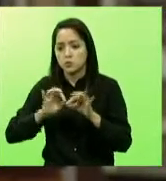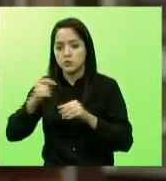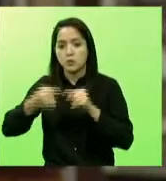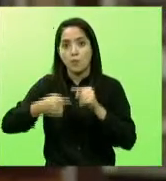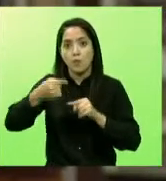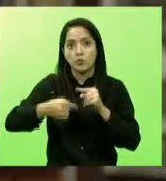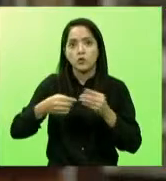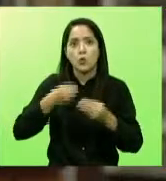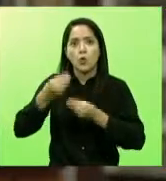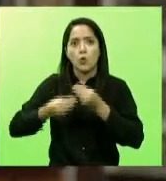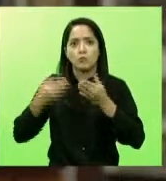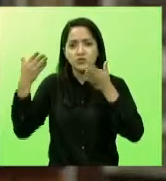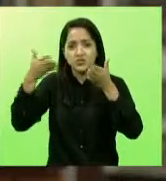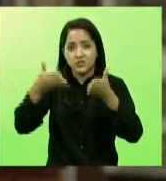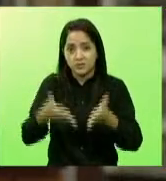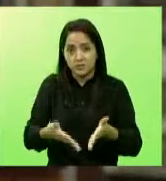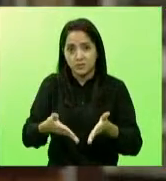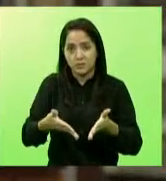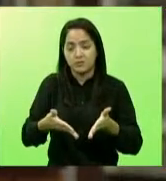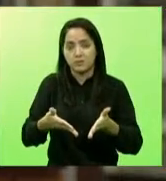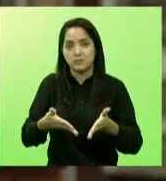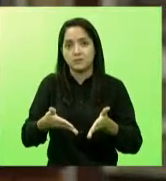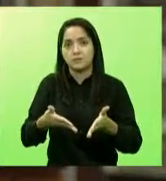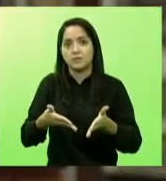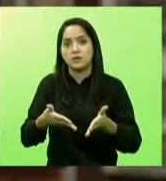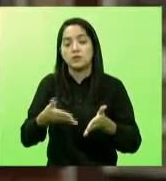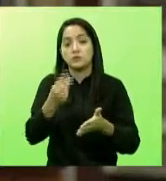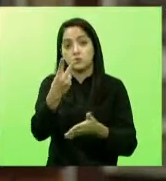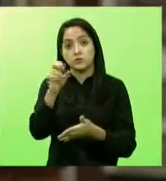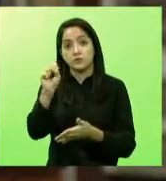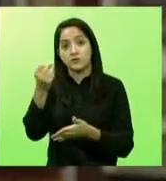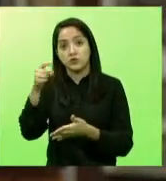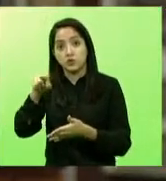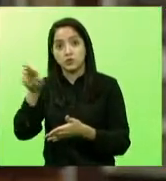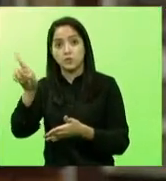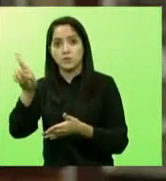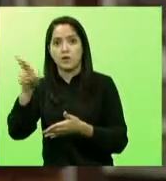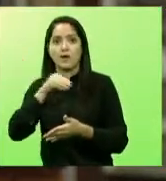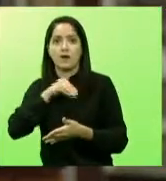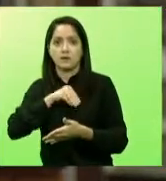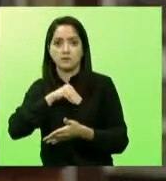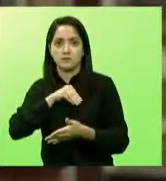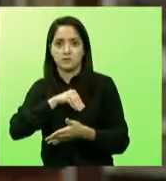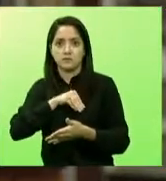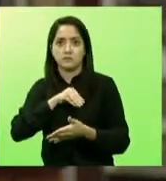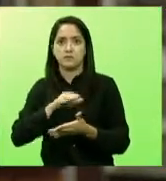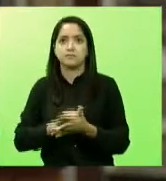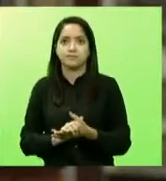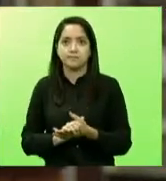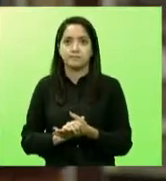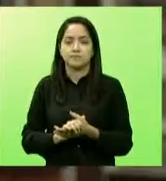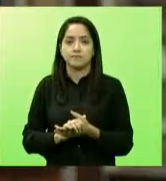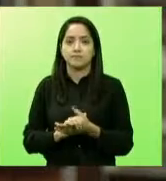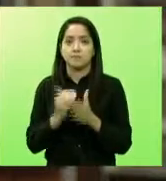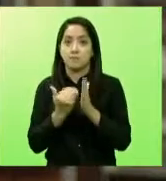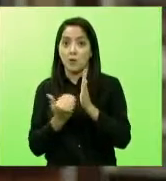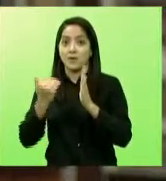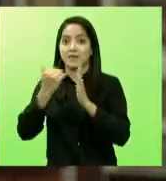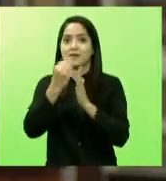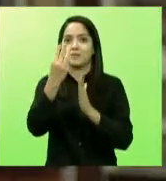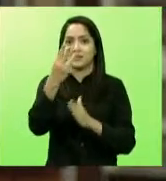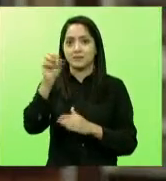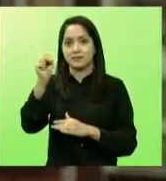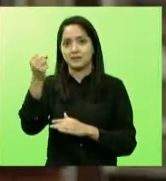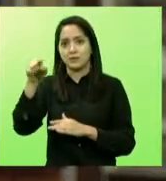política de como chegou nesse ponto. Dos 28 mil e alguma coisa para os 38 mil e alguma coisa.